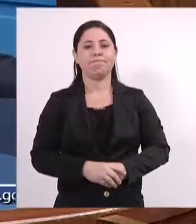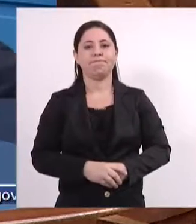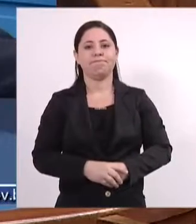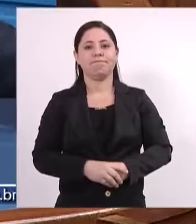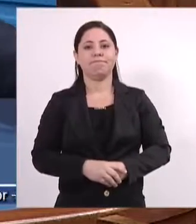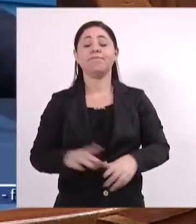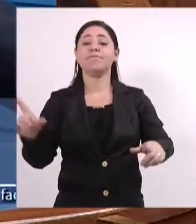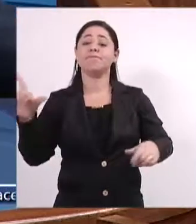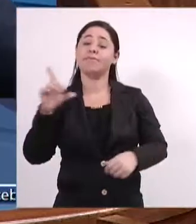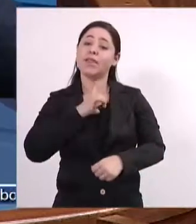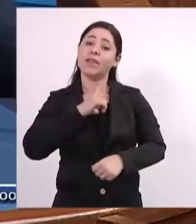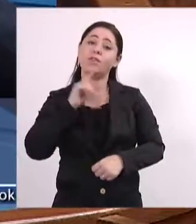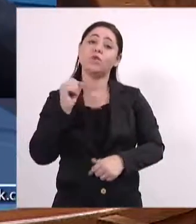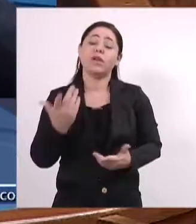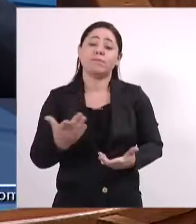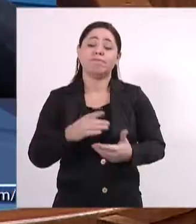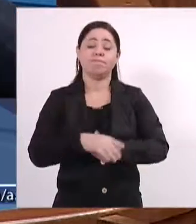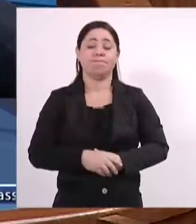E tivemos